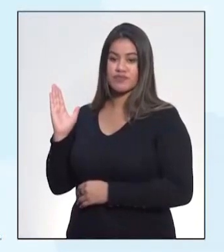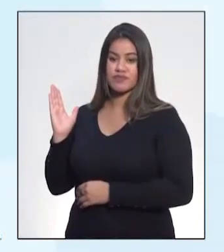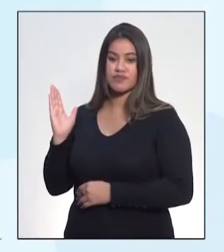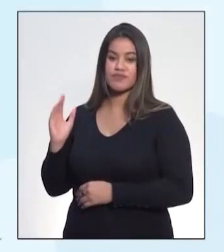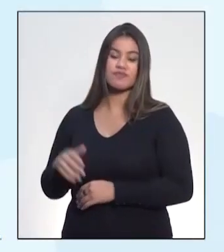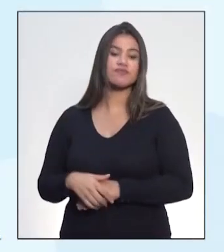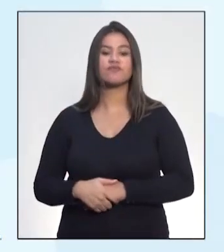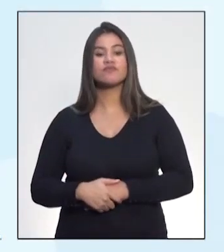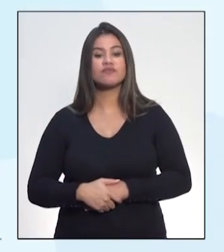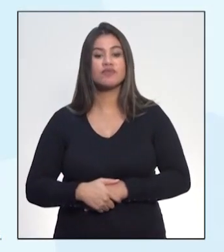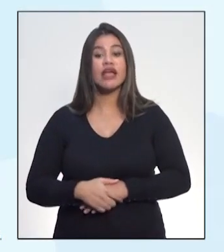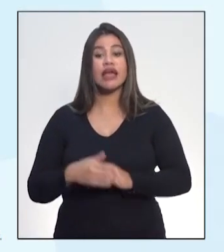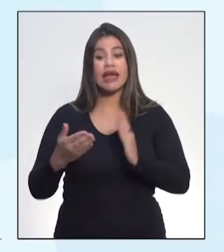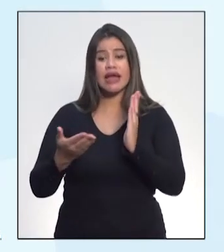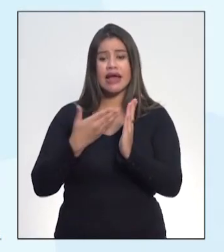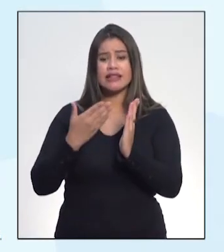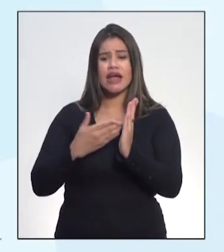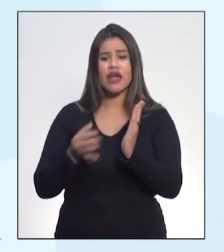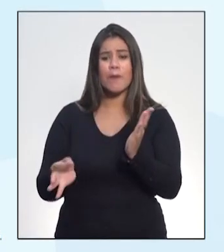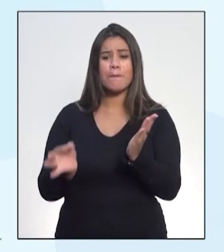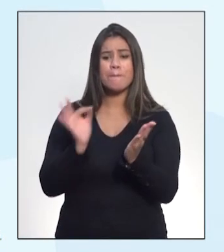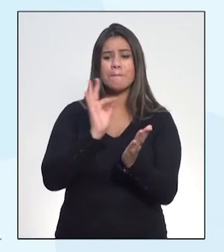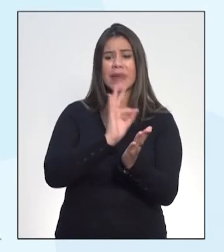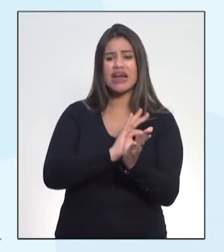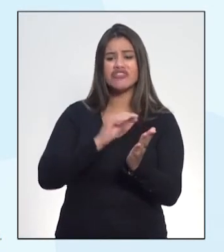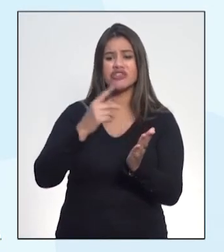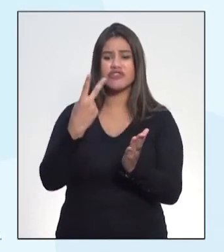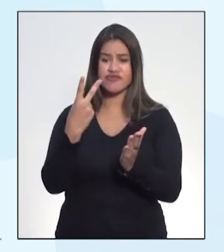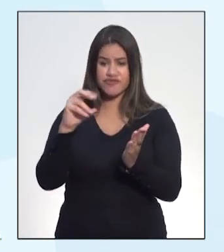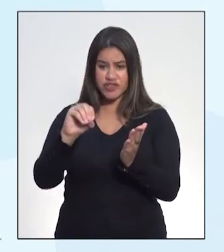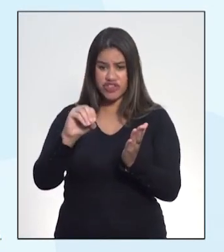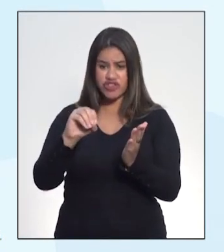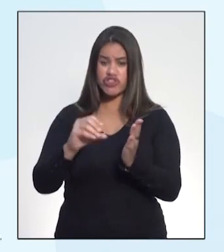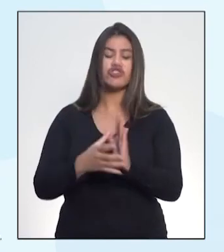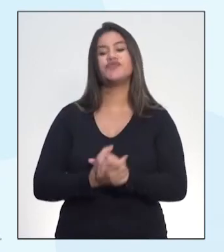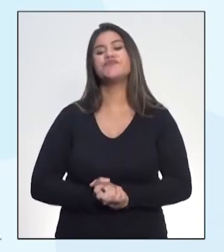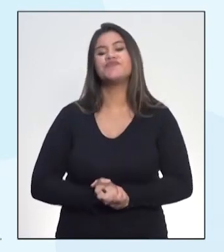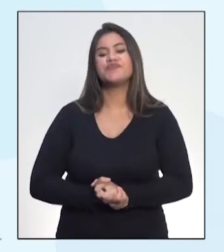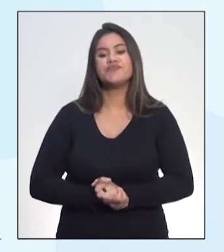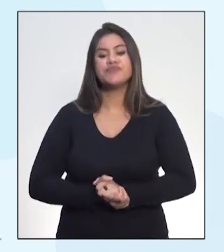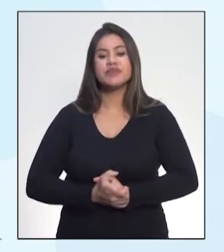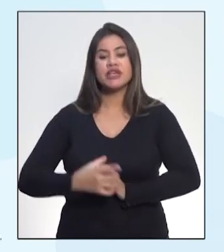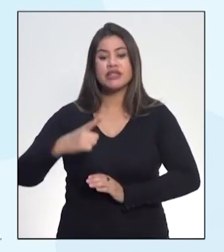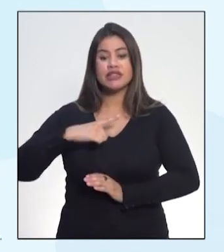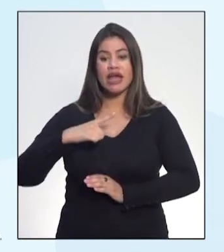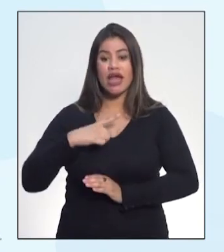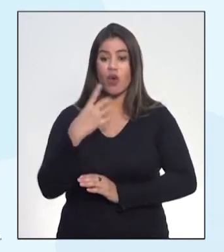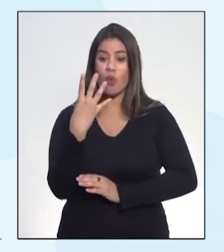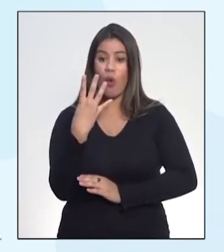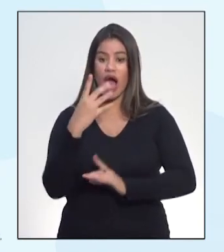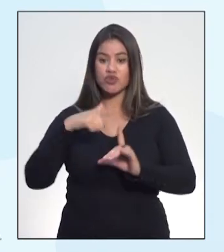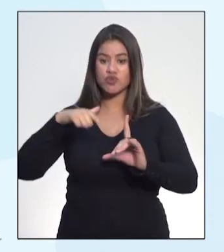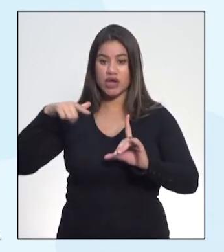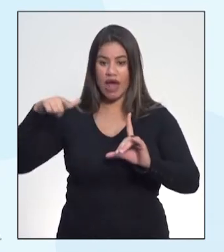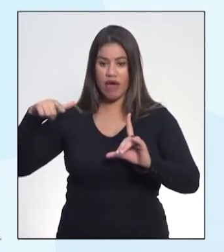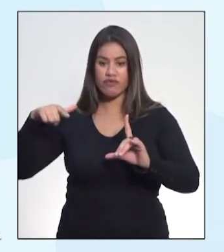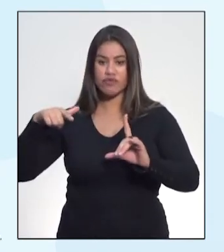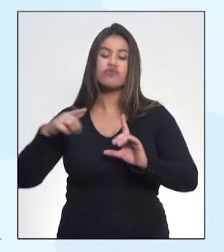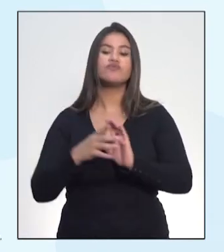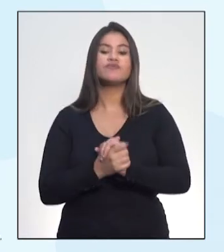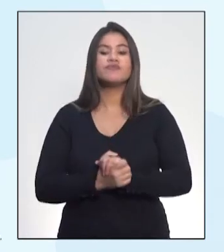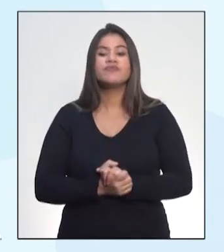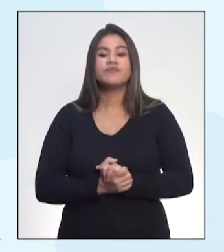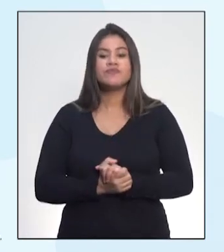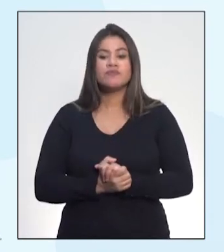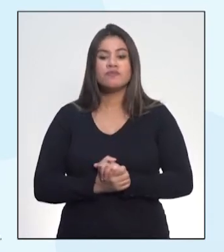Bom, essa do caderno do aluno, que página, professora Inês? Página 20. Bom, na página 20, a gente tem aí 4 gráficos, sim? Bom, o que